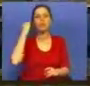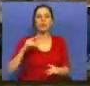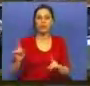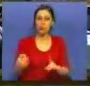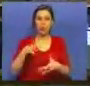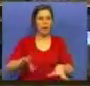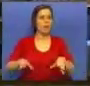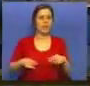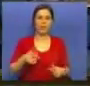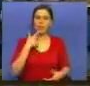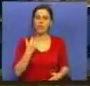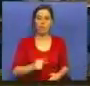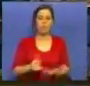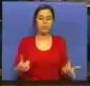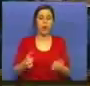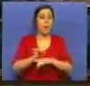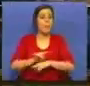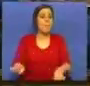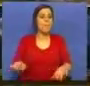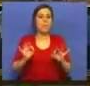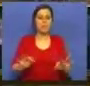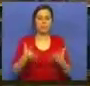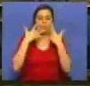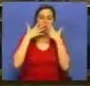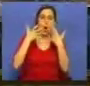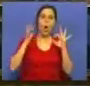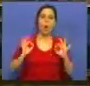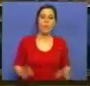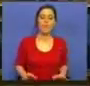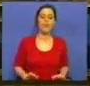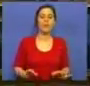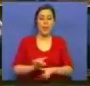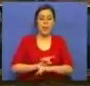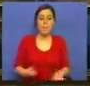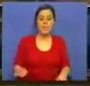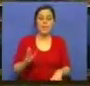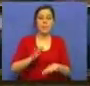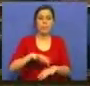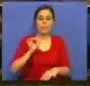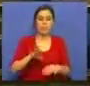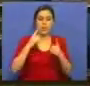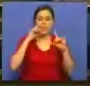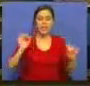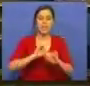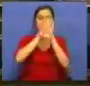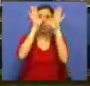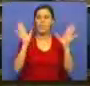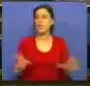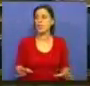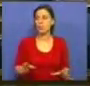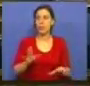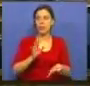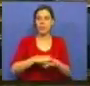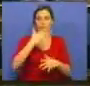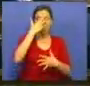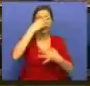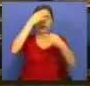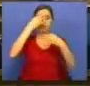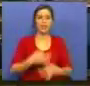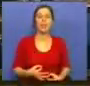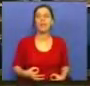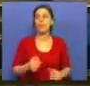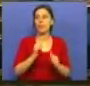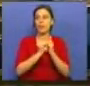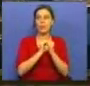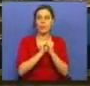é aceitável, é um impedimento óbvio, é um impedimento em nome da transparência, em nome da dignificação